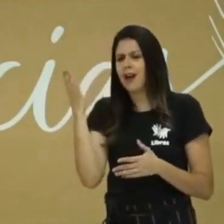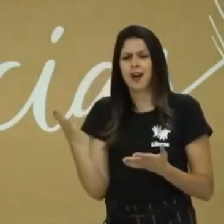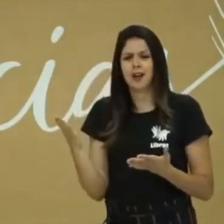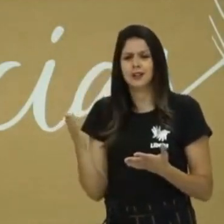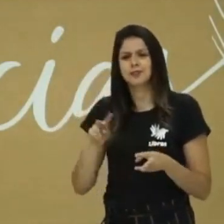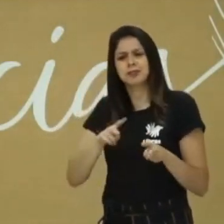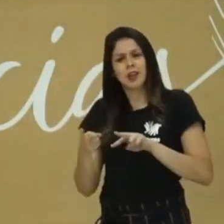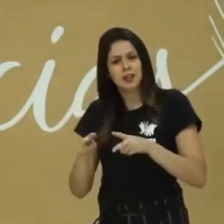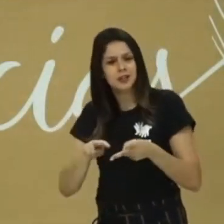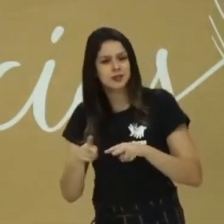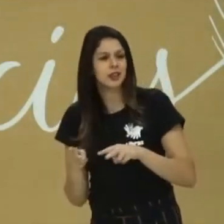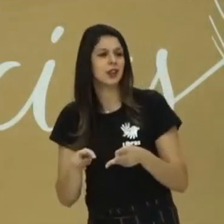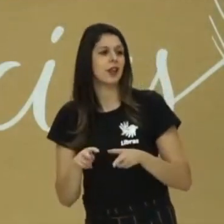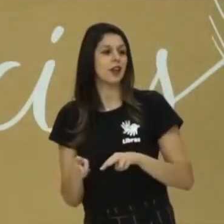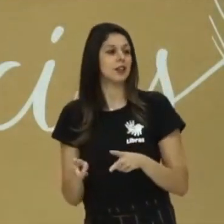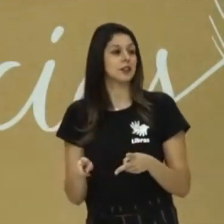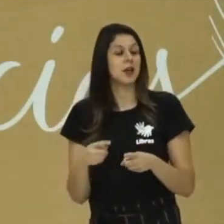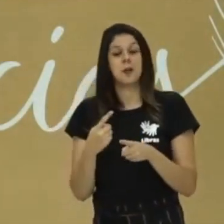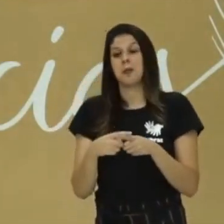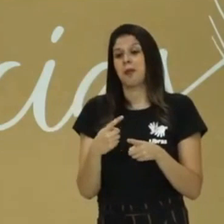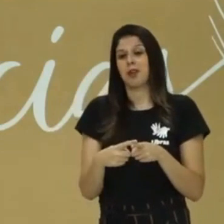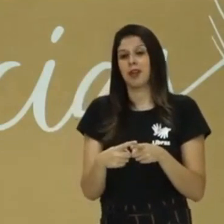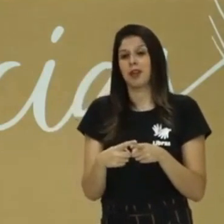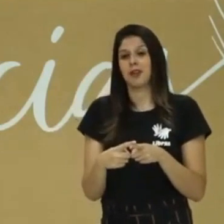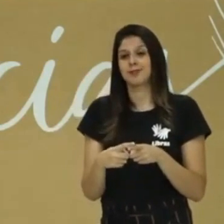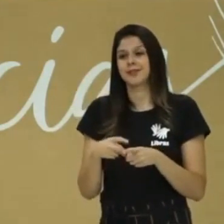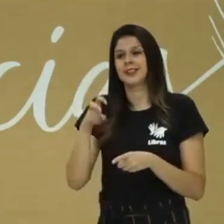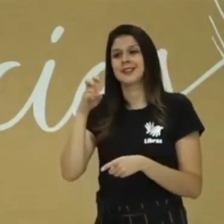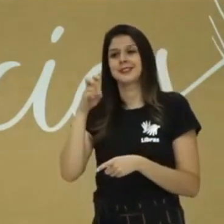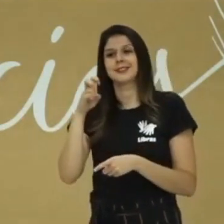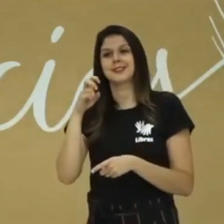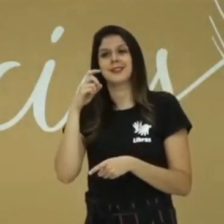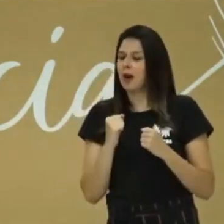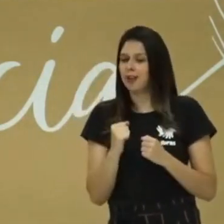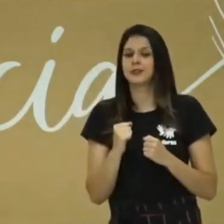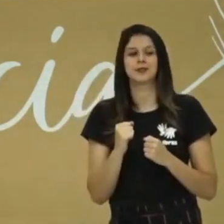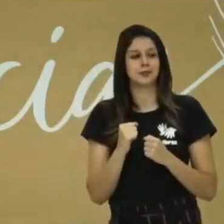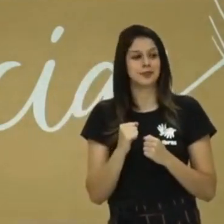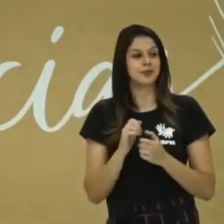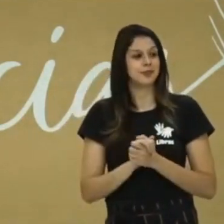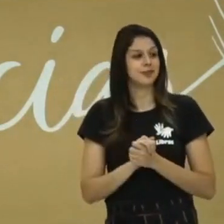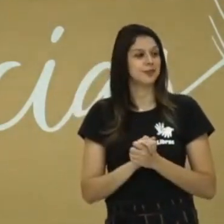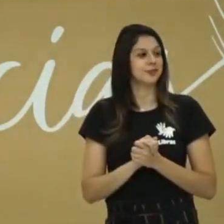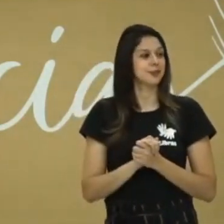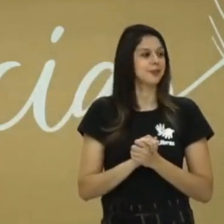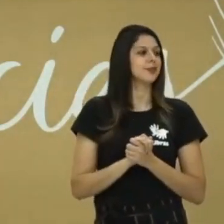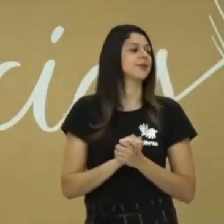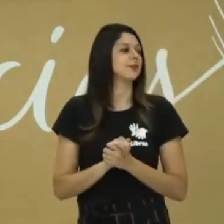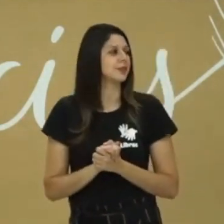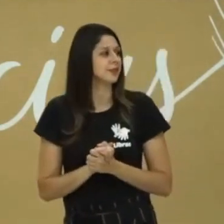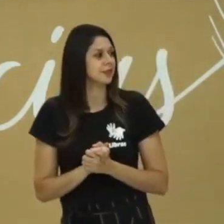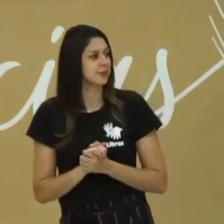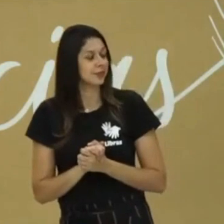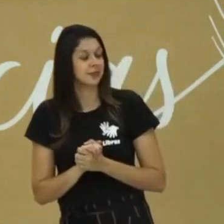as transferências dos negócios que agora não tem mais aquele negócio já deu 5 horas não posso fazer o pagamento tá aqui o meu pics